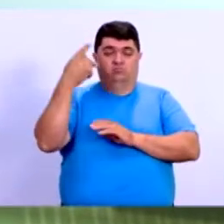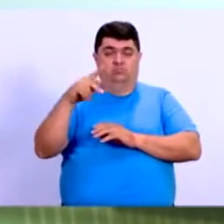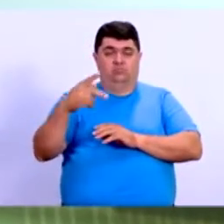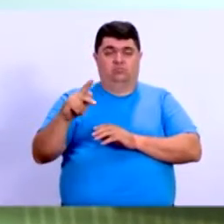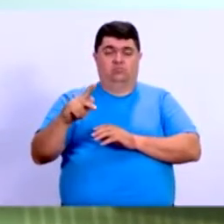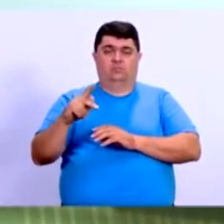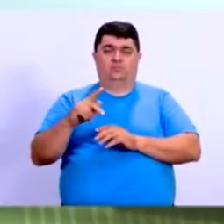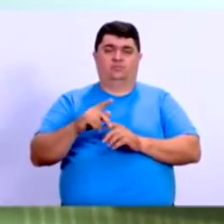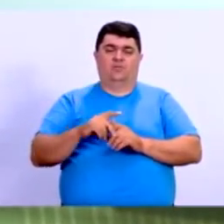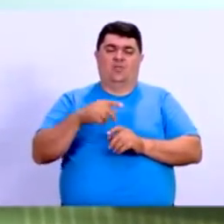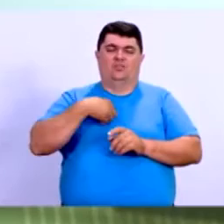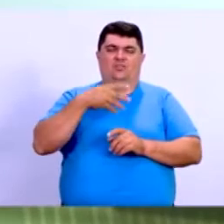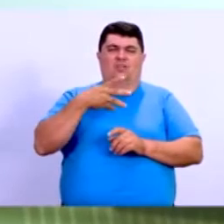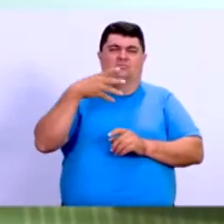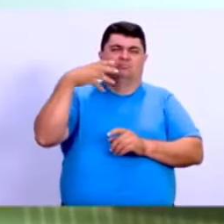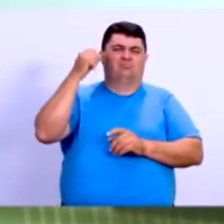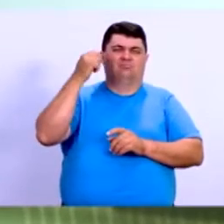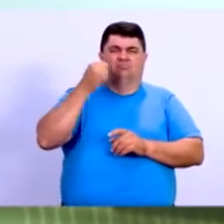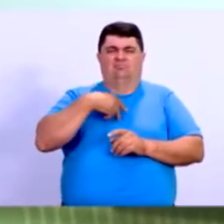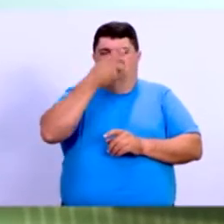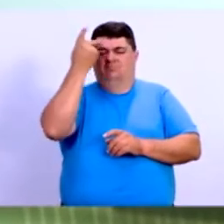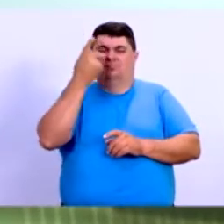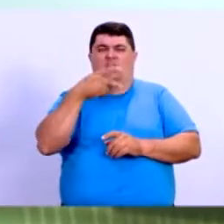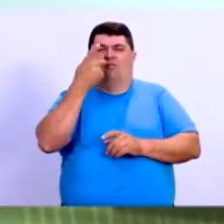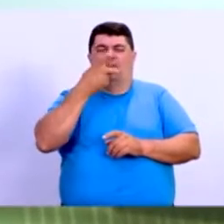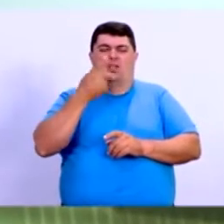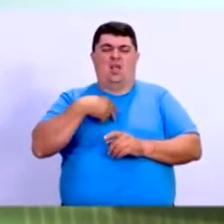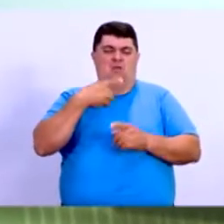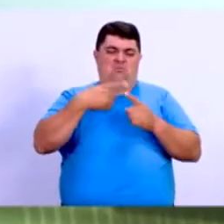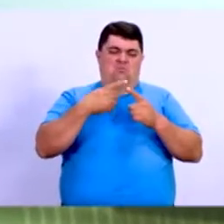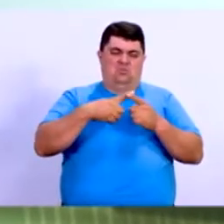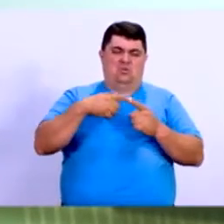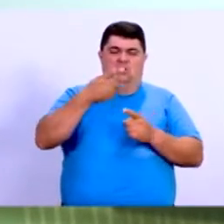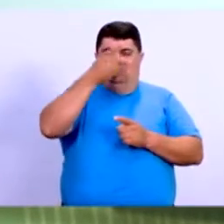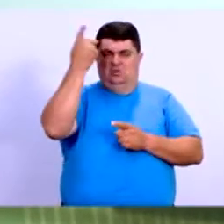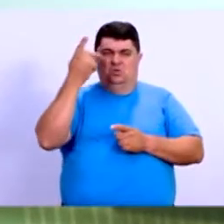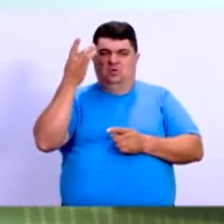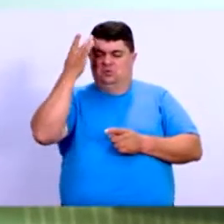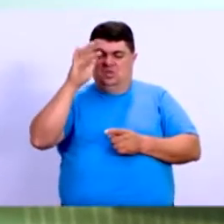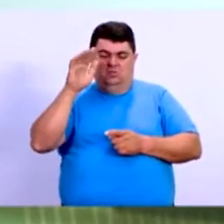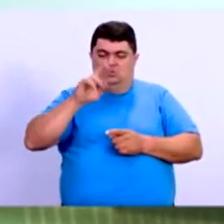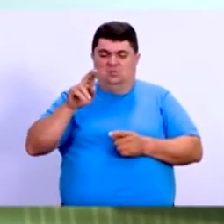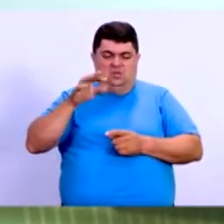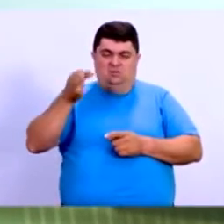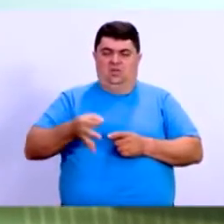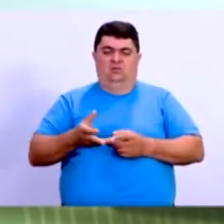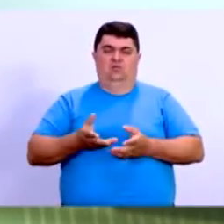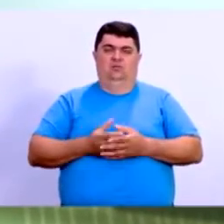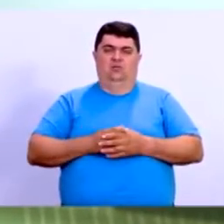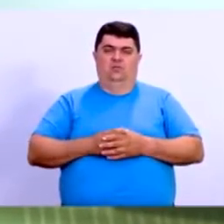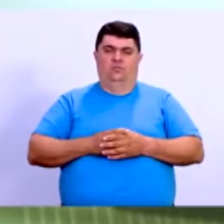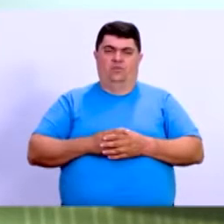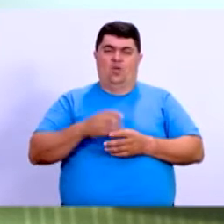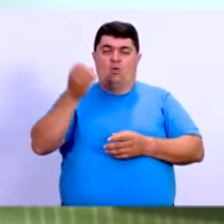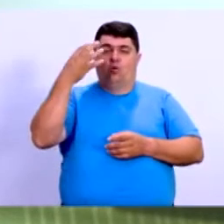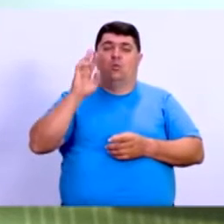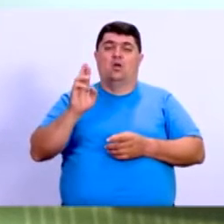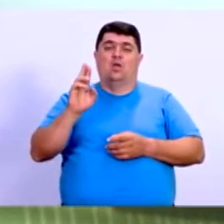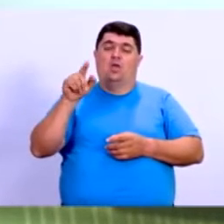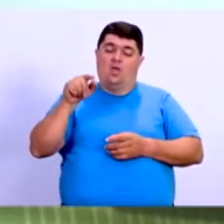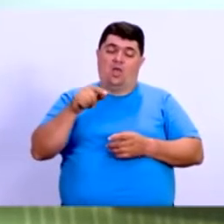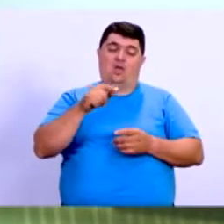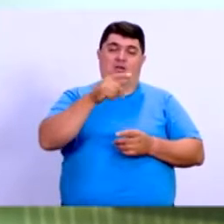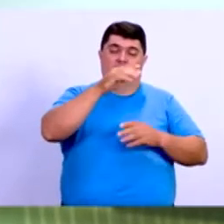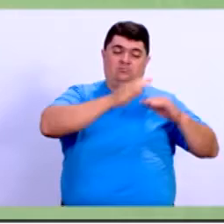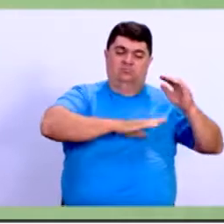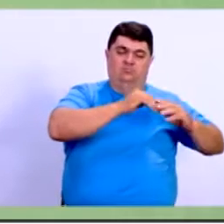é que não sabe usar isso daqui direito. Se ele não sabe usar direito, é porque você fez errado. Tá? Por quê? Porque o sistema é para o usuário. Por